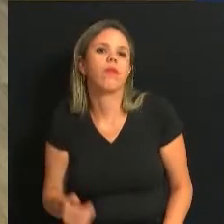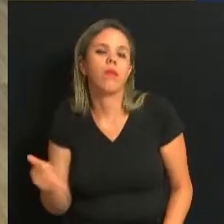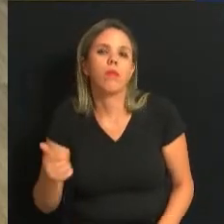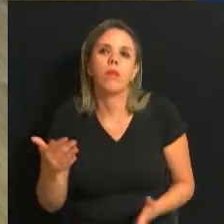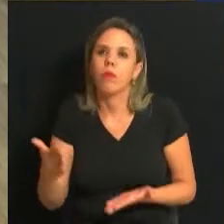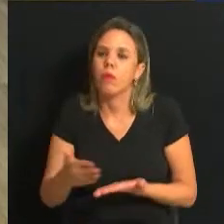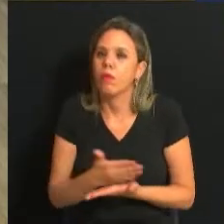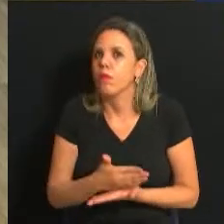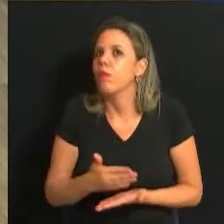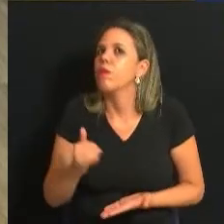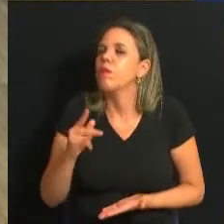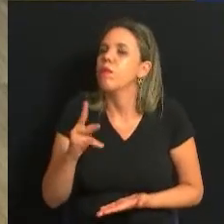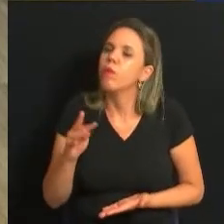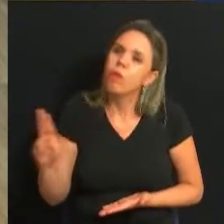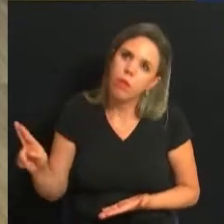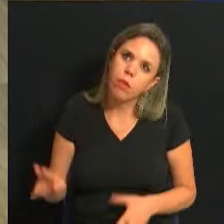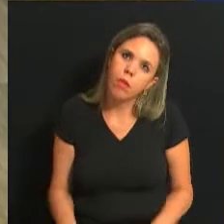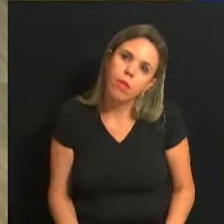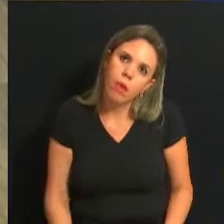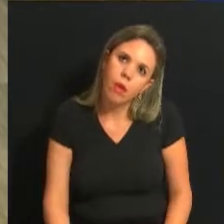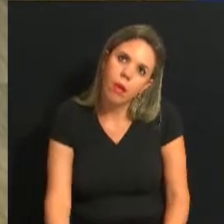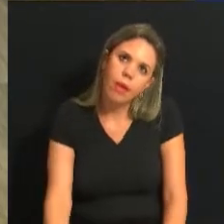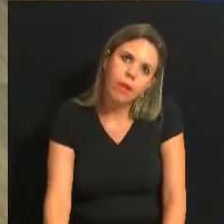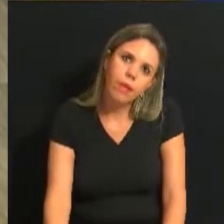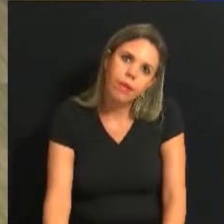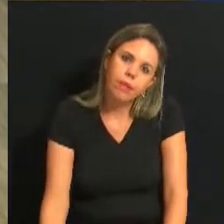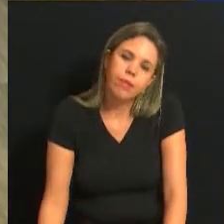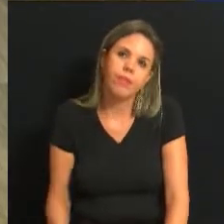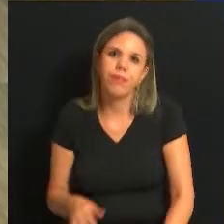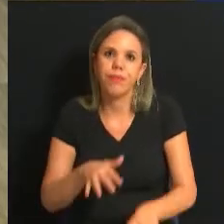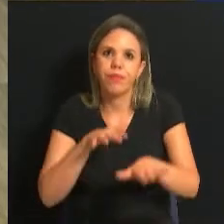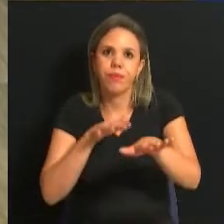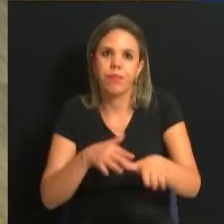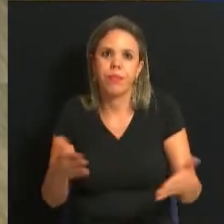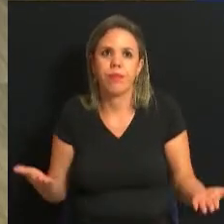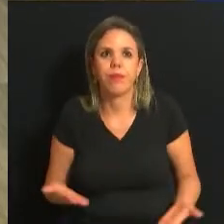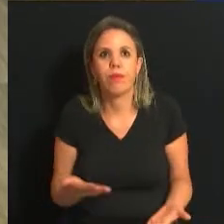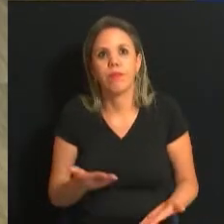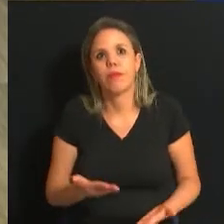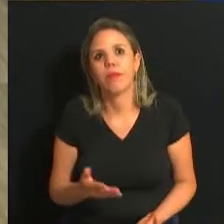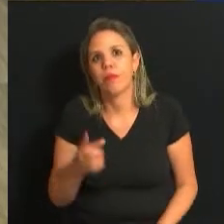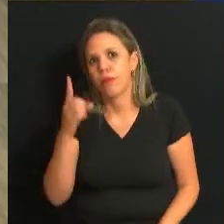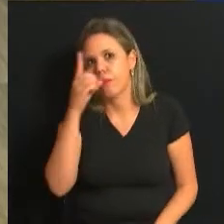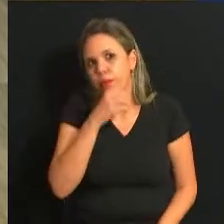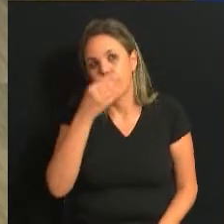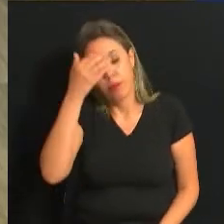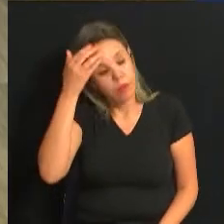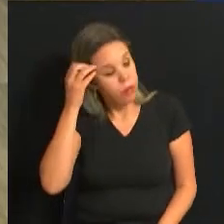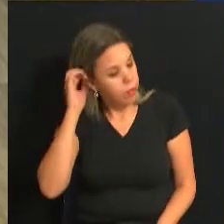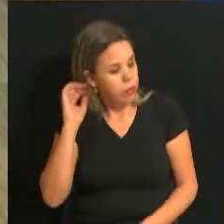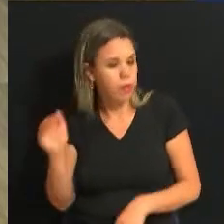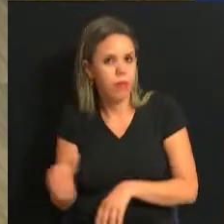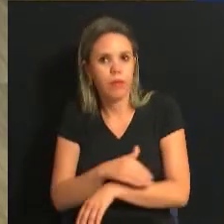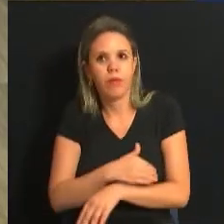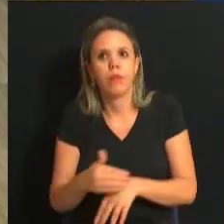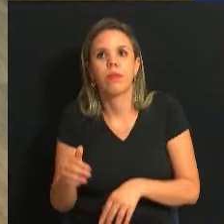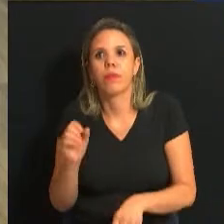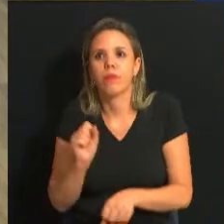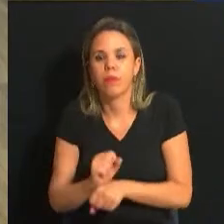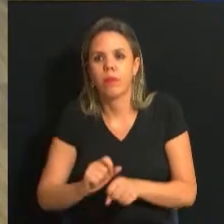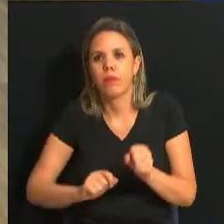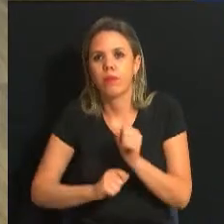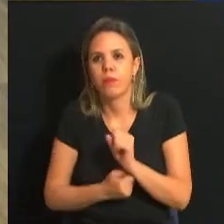IPTU residencial. Mirna Abreu, vamos falar sobre trânsito agora, porque neste domingo vai ter interrupção em